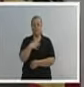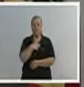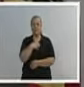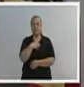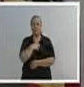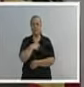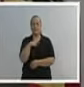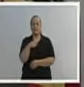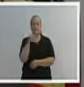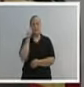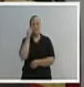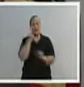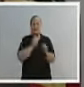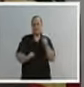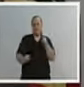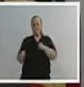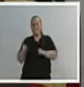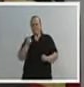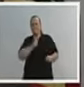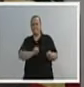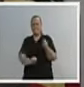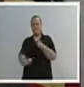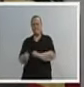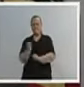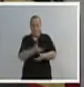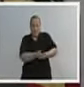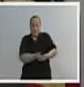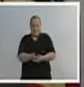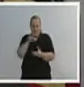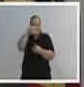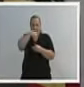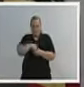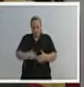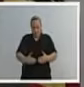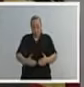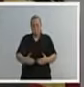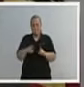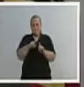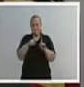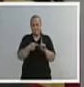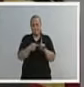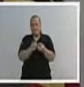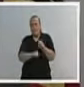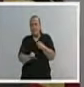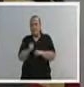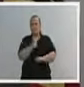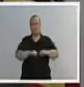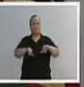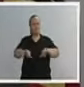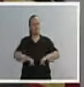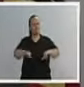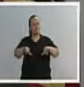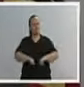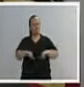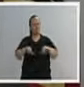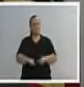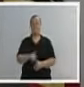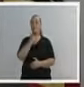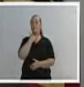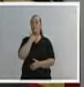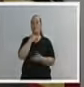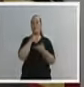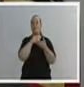se defender daquilo ali e não consegue, minha gente. Então é um sofrimento terrível, isso não deve ser apoiado